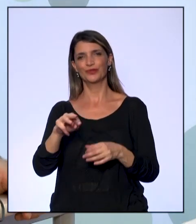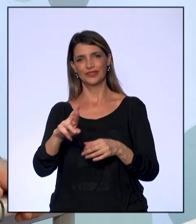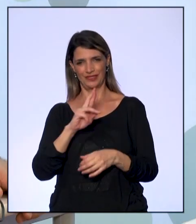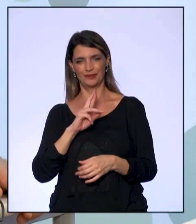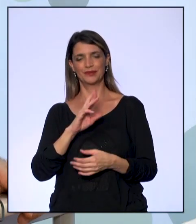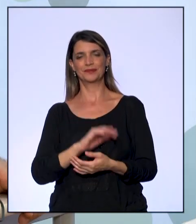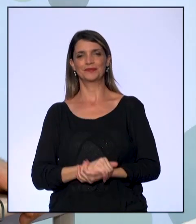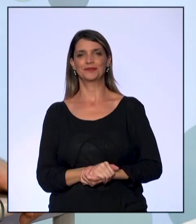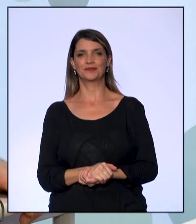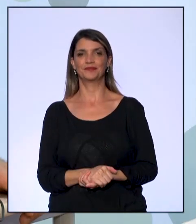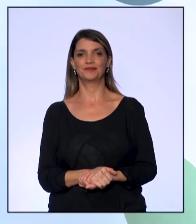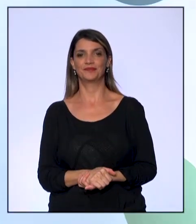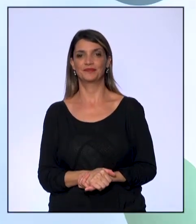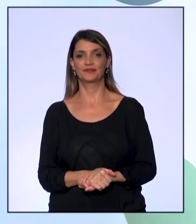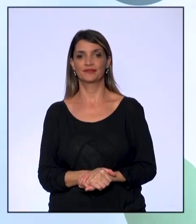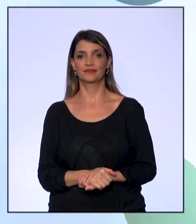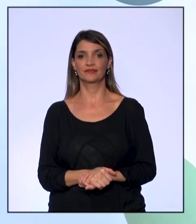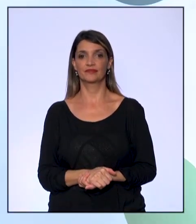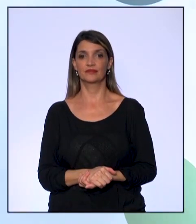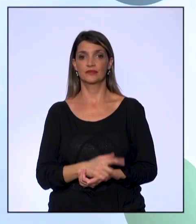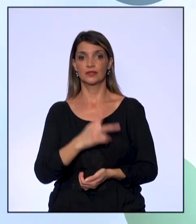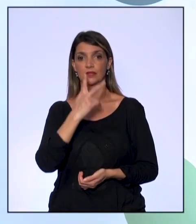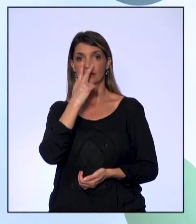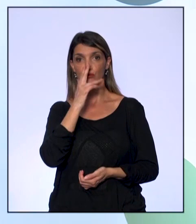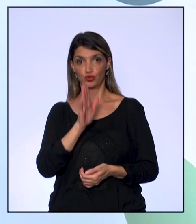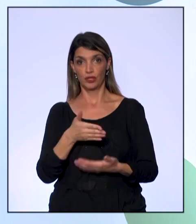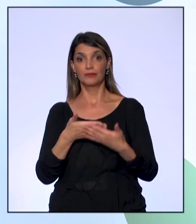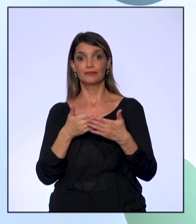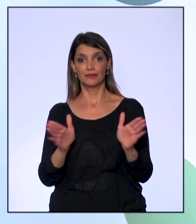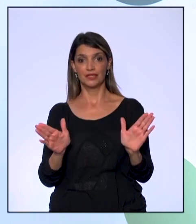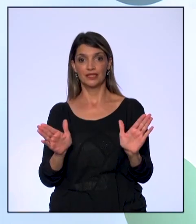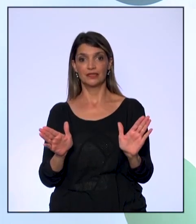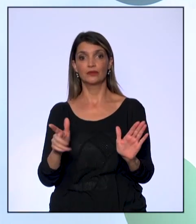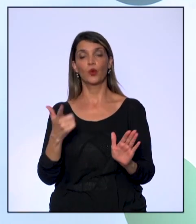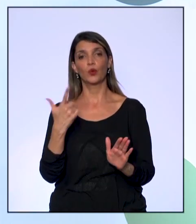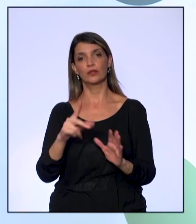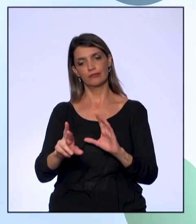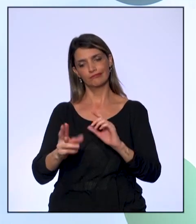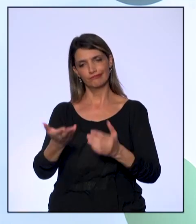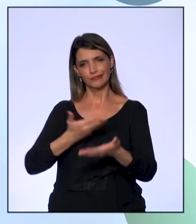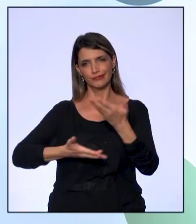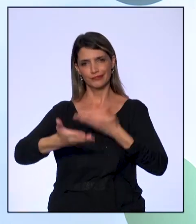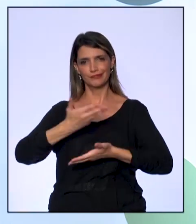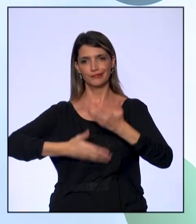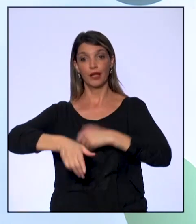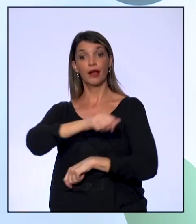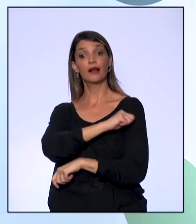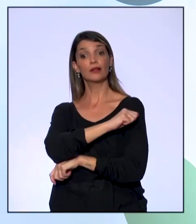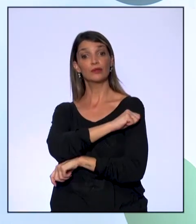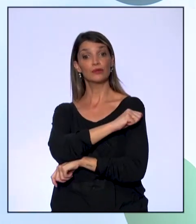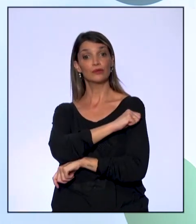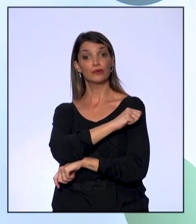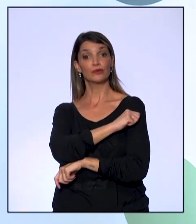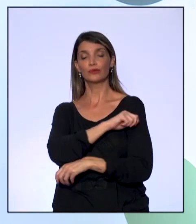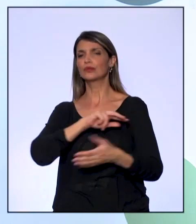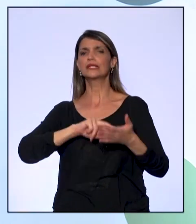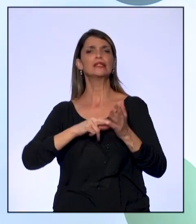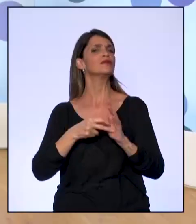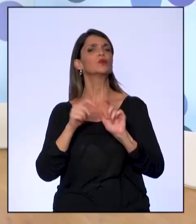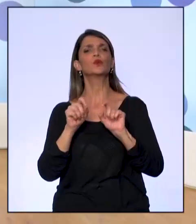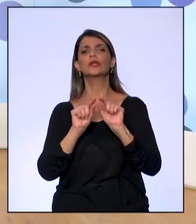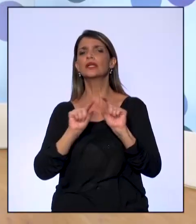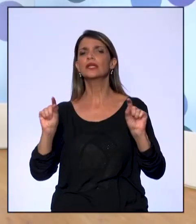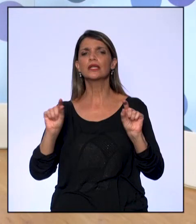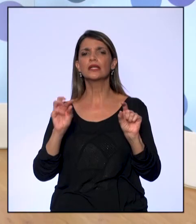vocês responderei aí acredito que o chato estará aberto né então agora a gente consegue obter a interação dos alunos então qual o significado da